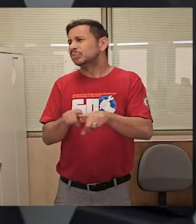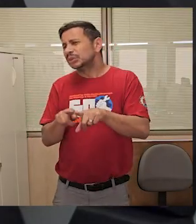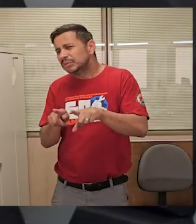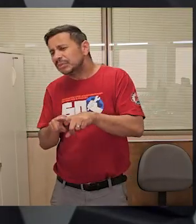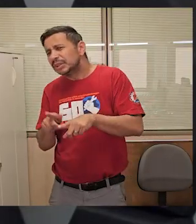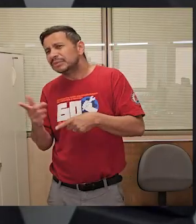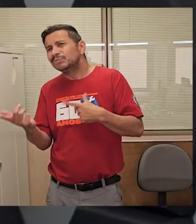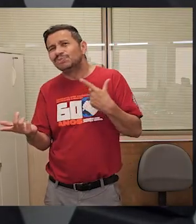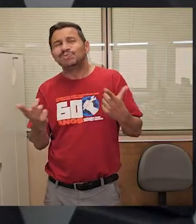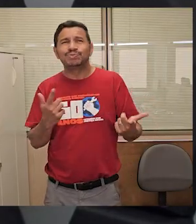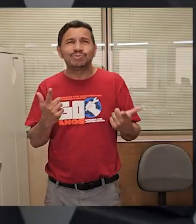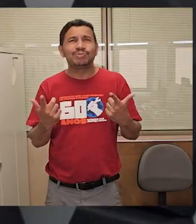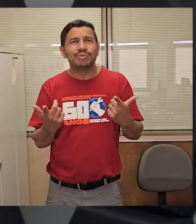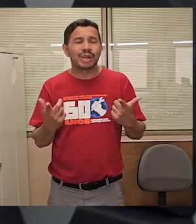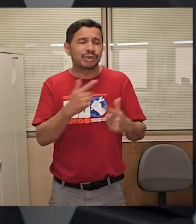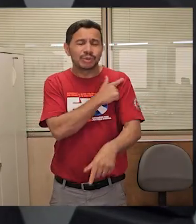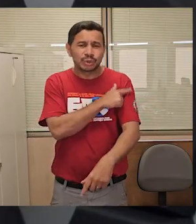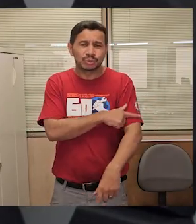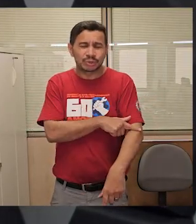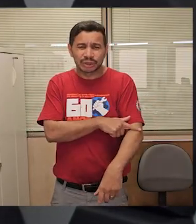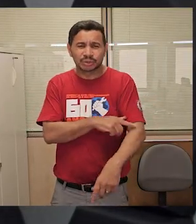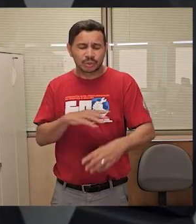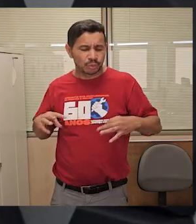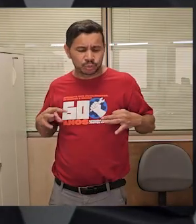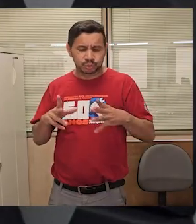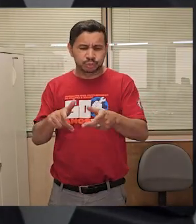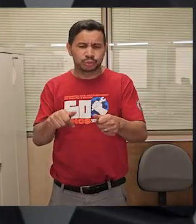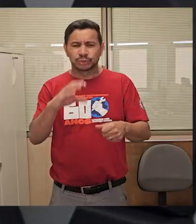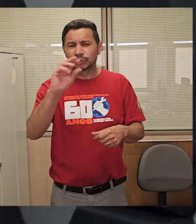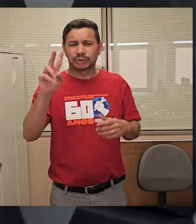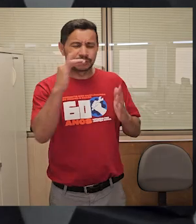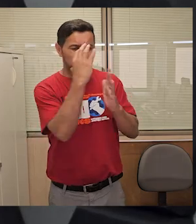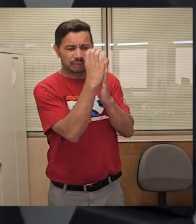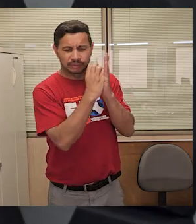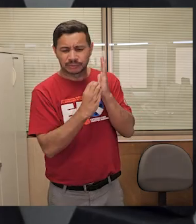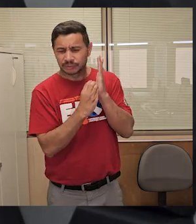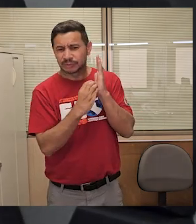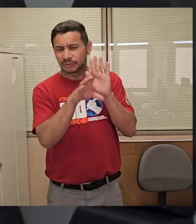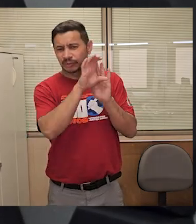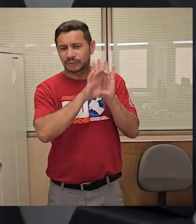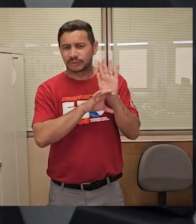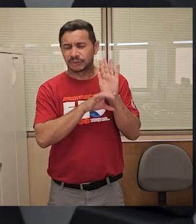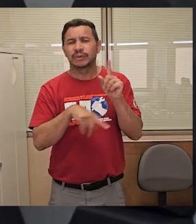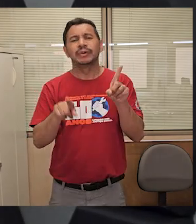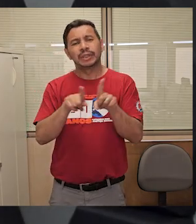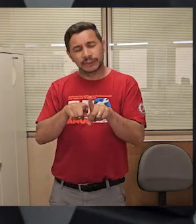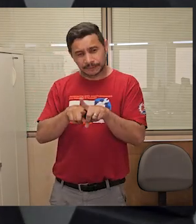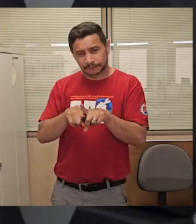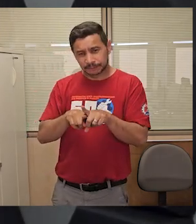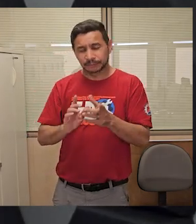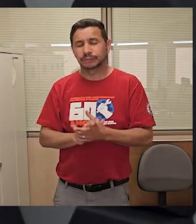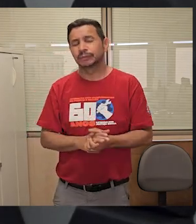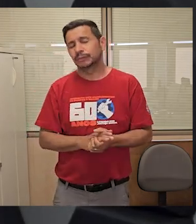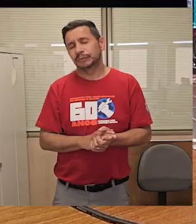educação em toda a sua, né, no seu currículo, mas especialmente nesse caso a qualificação profissional.